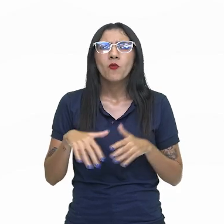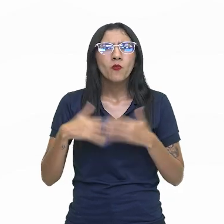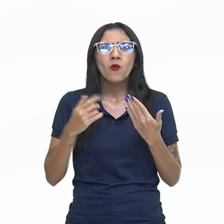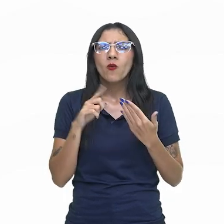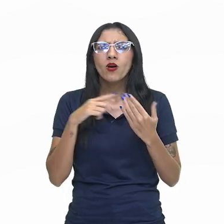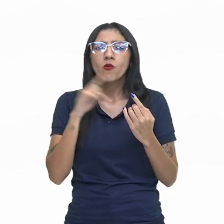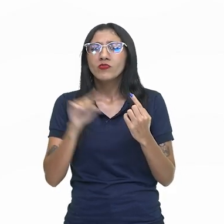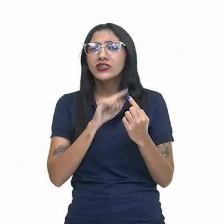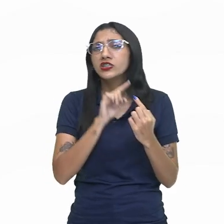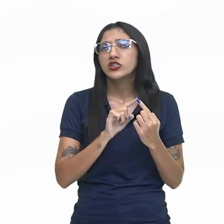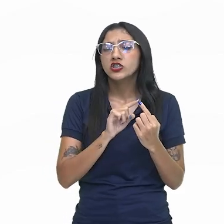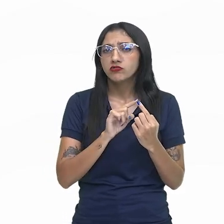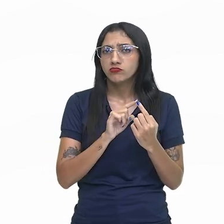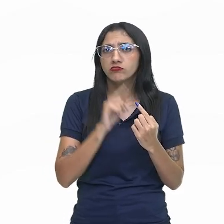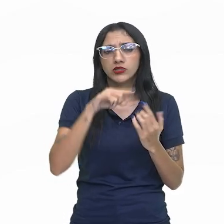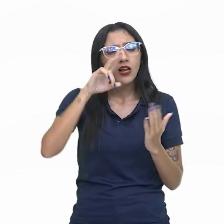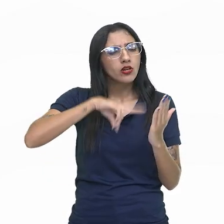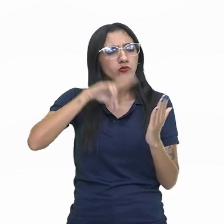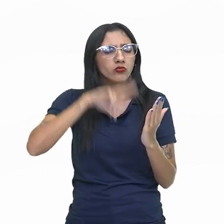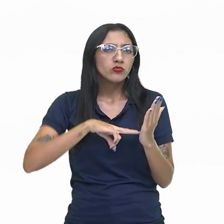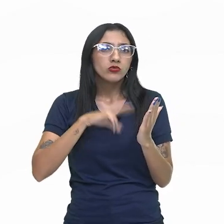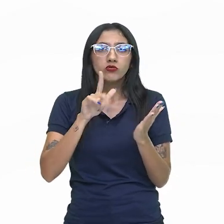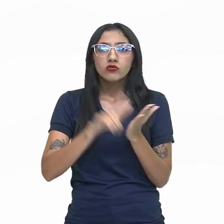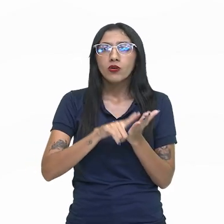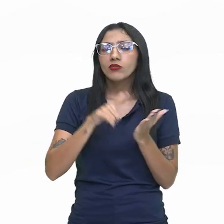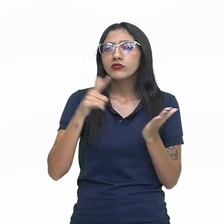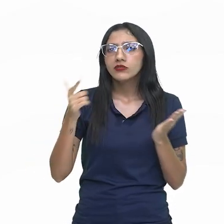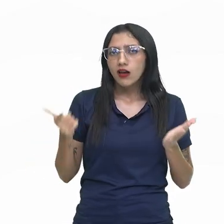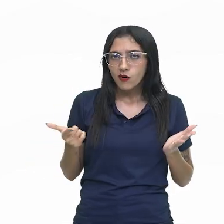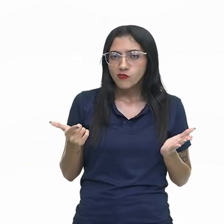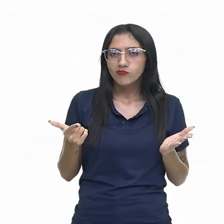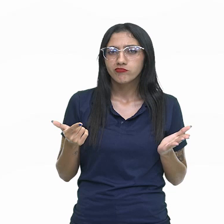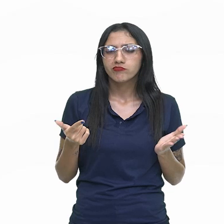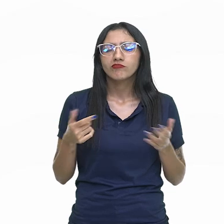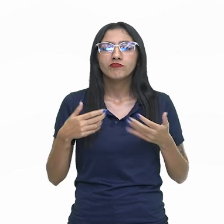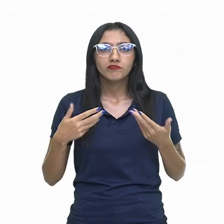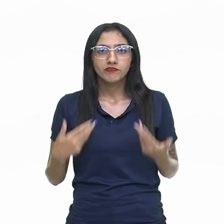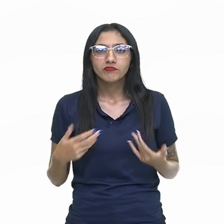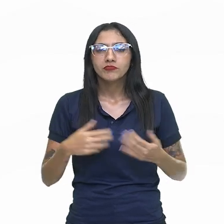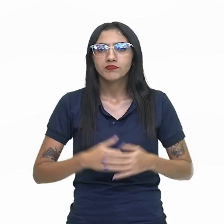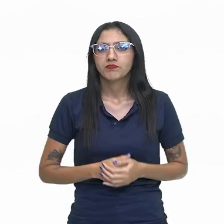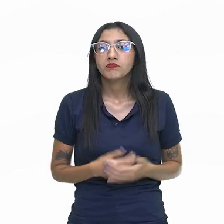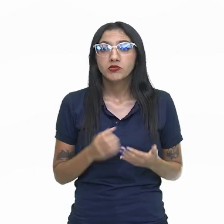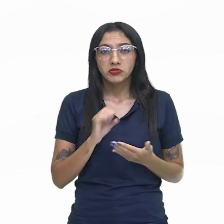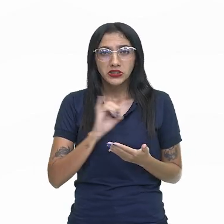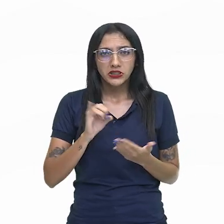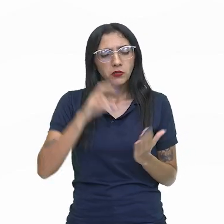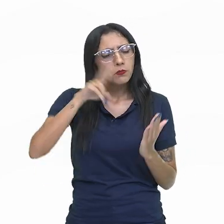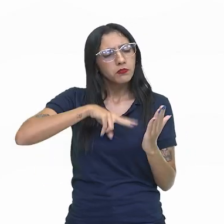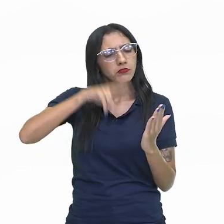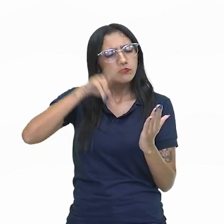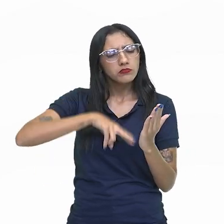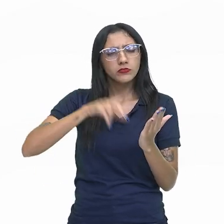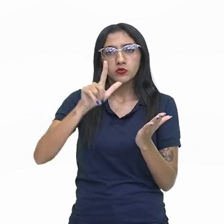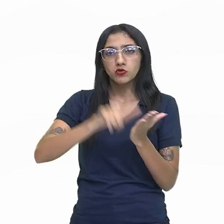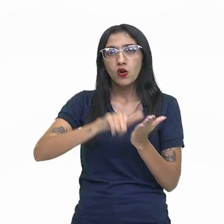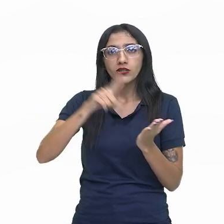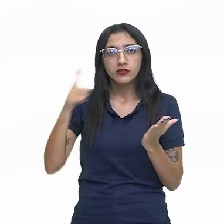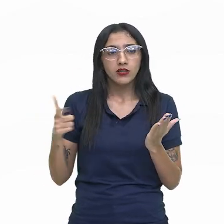da leitura do jornal? Então, o jornal, quando se lê, ela tem